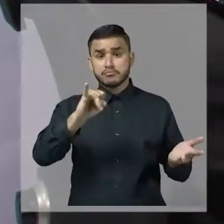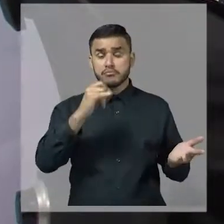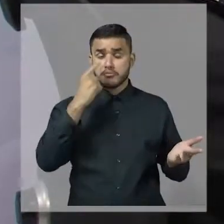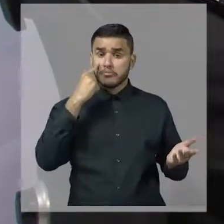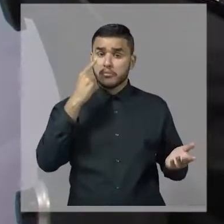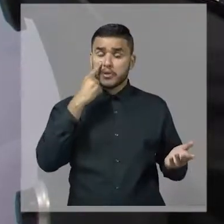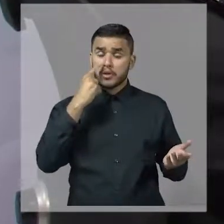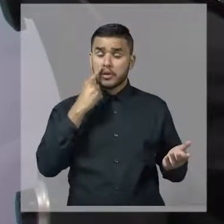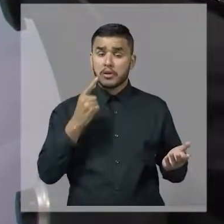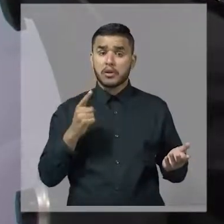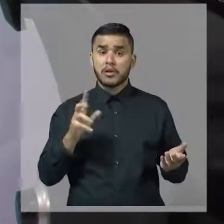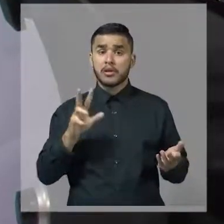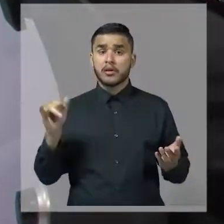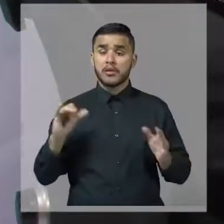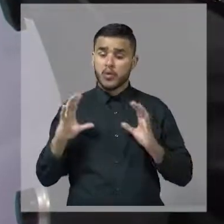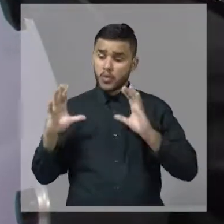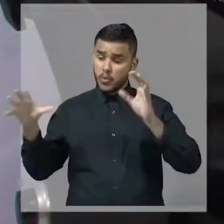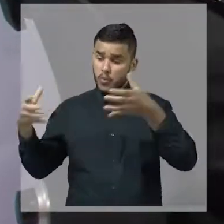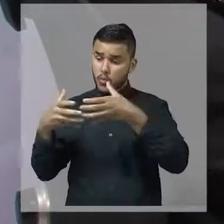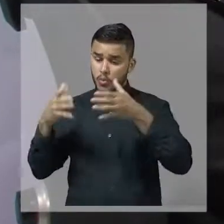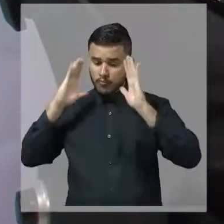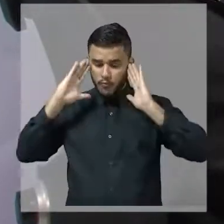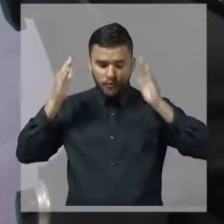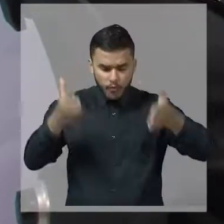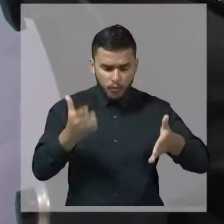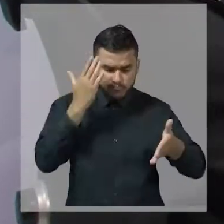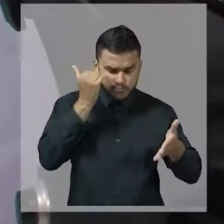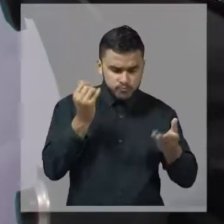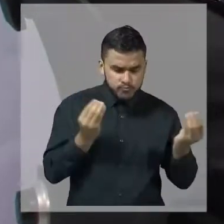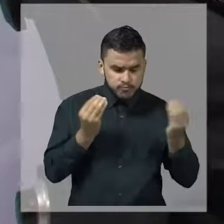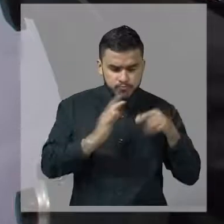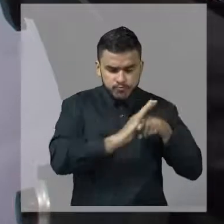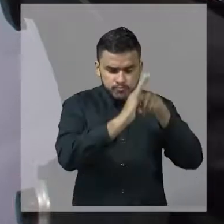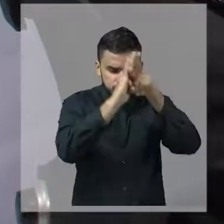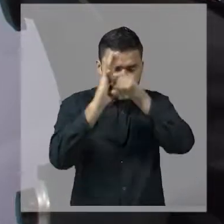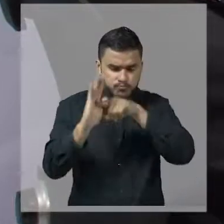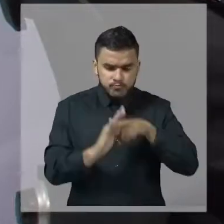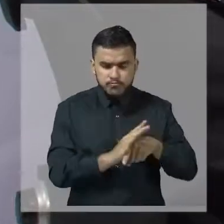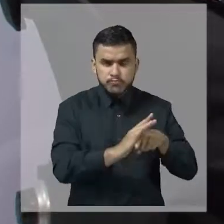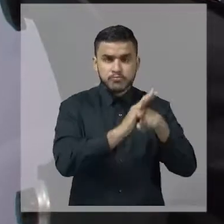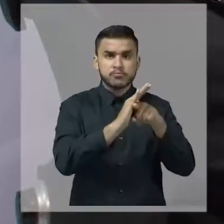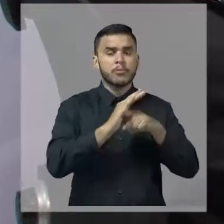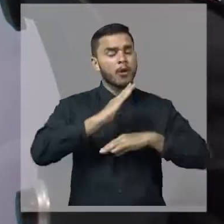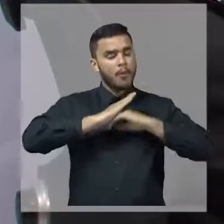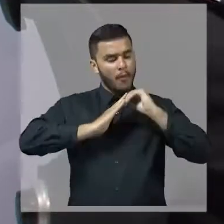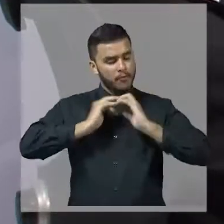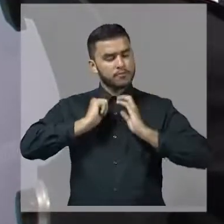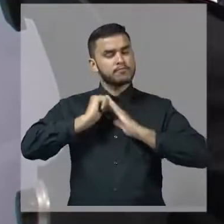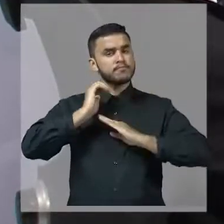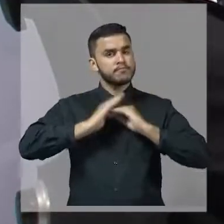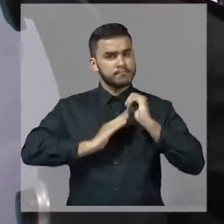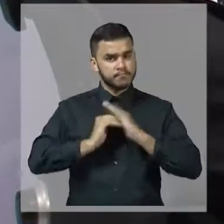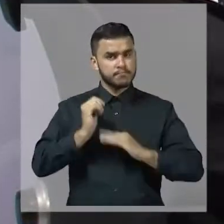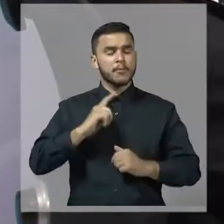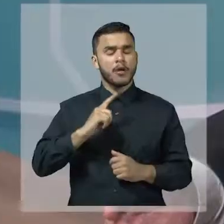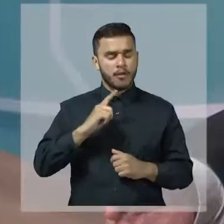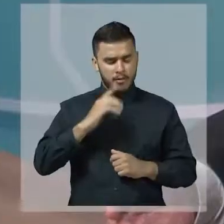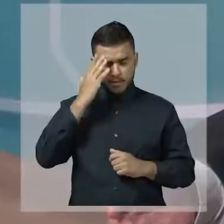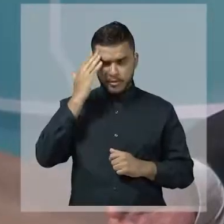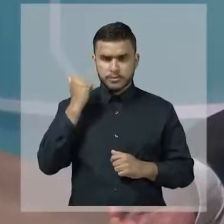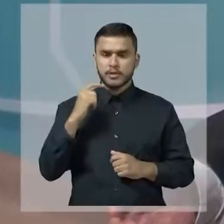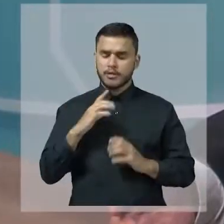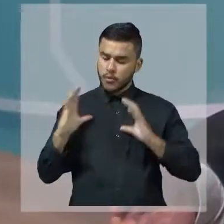ela tem expertise na matéria. Não é? São profissionais competentes, muito